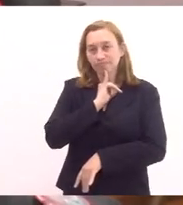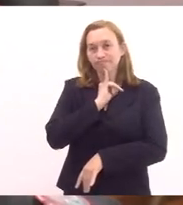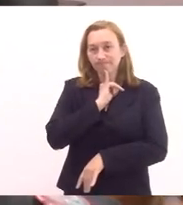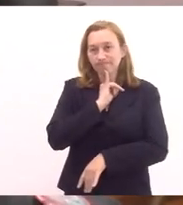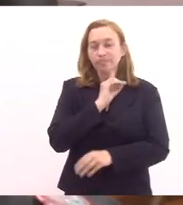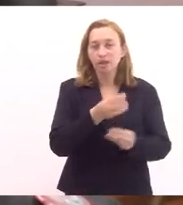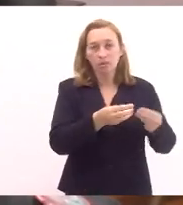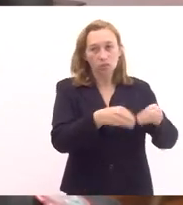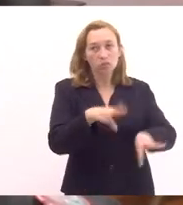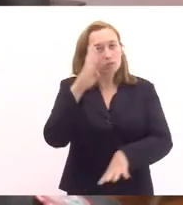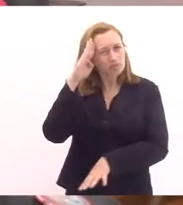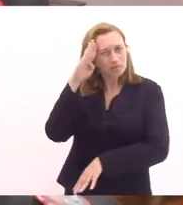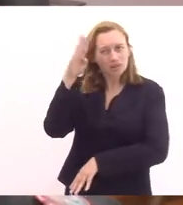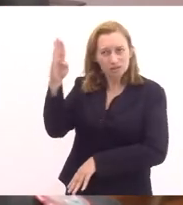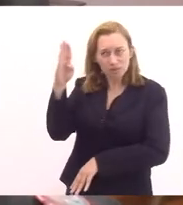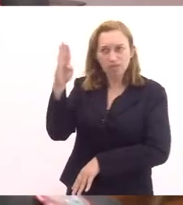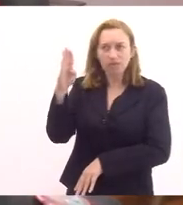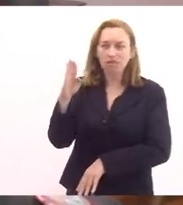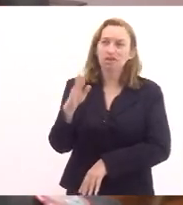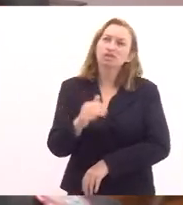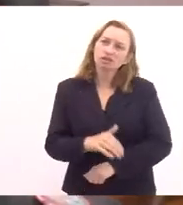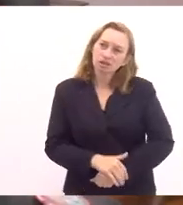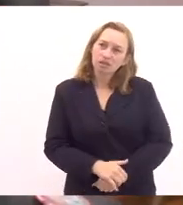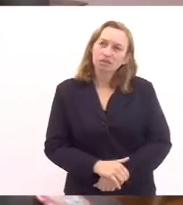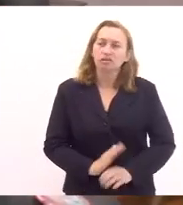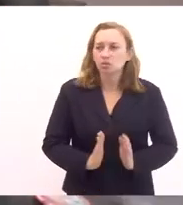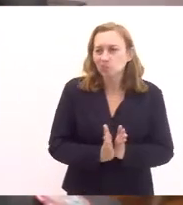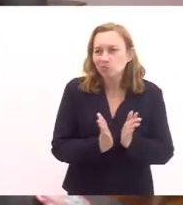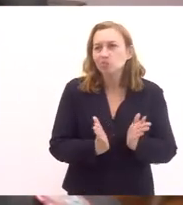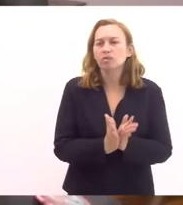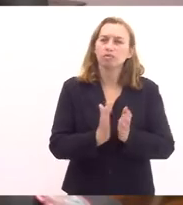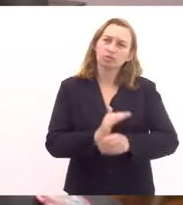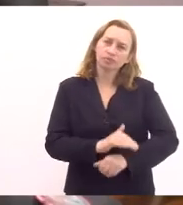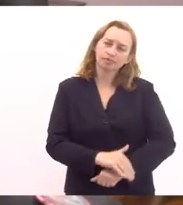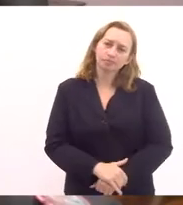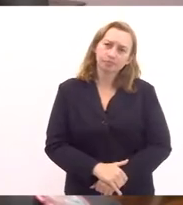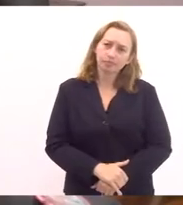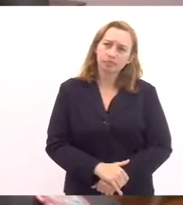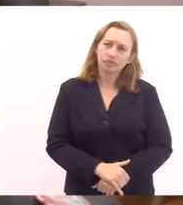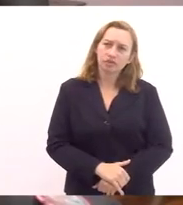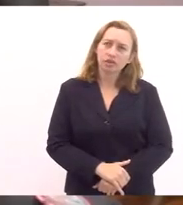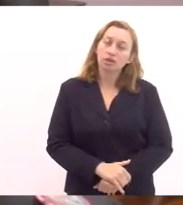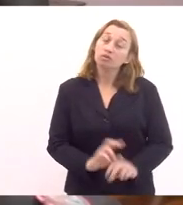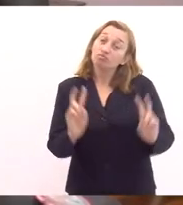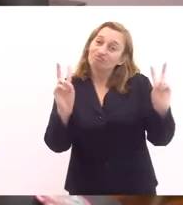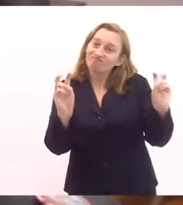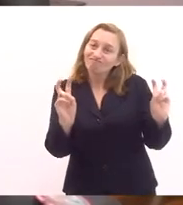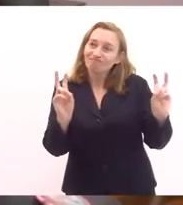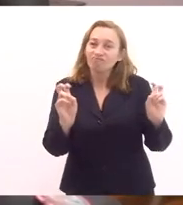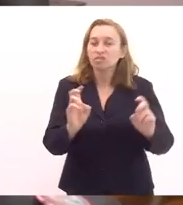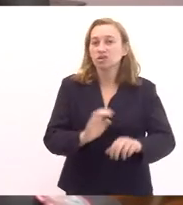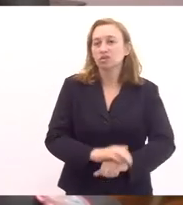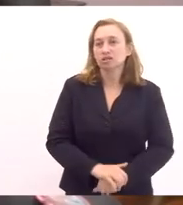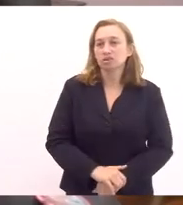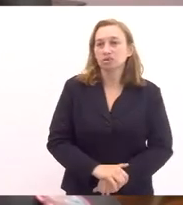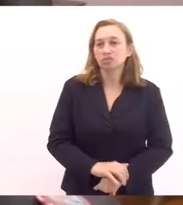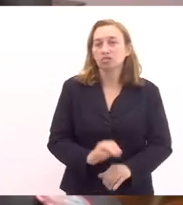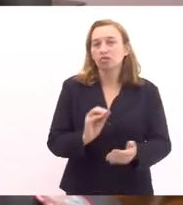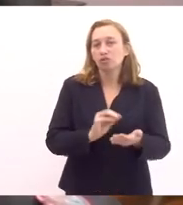atinge Principalmente as meninas favorecida é isso em questão de